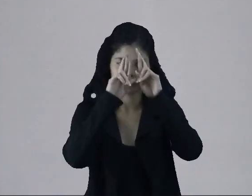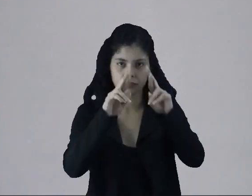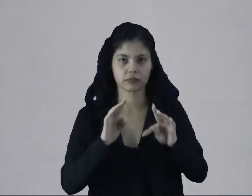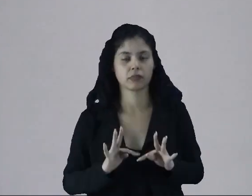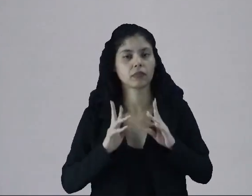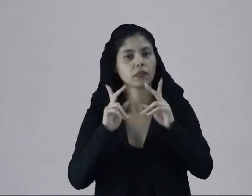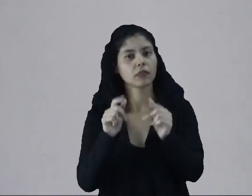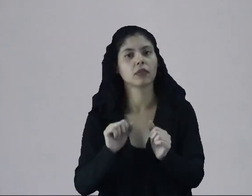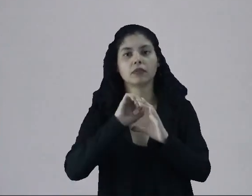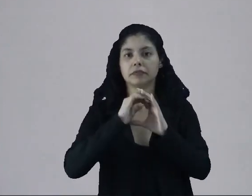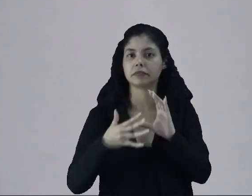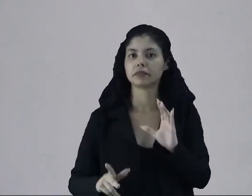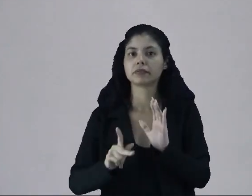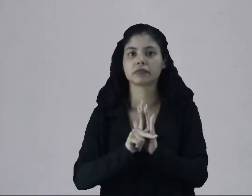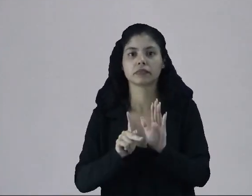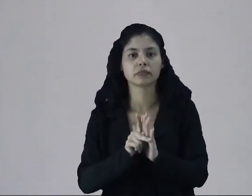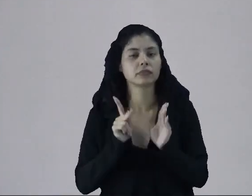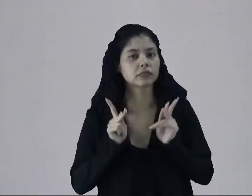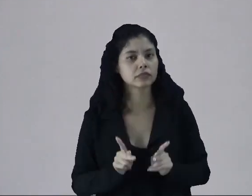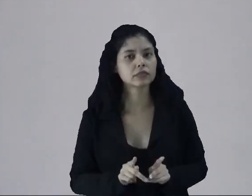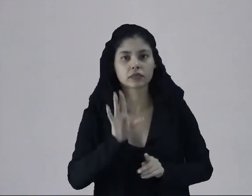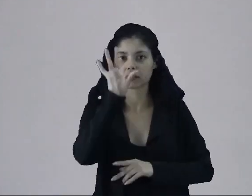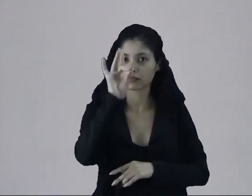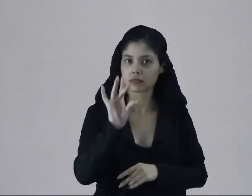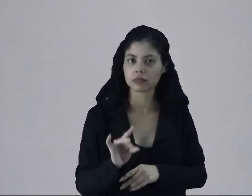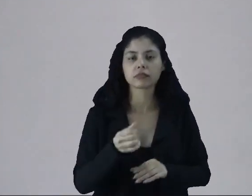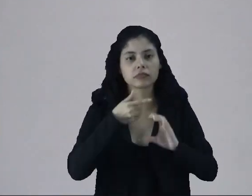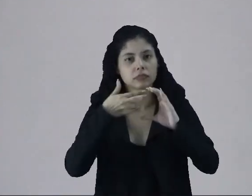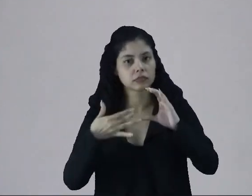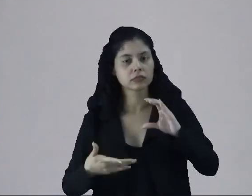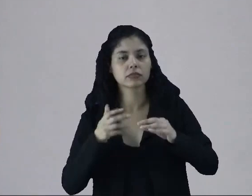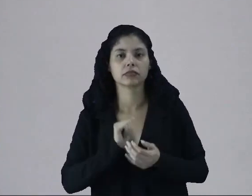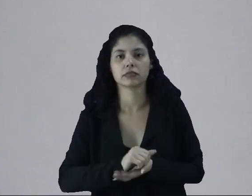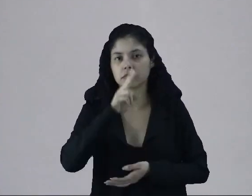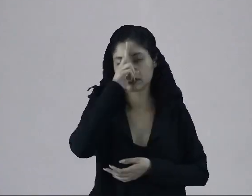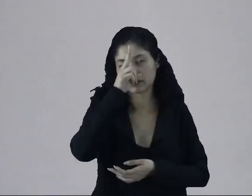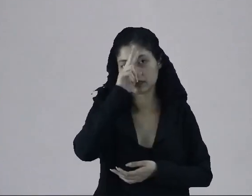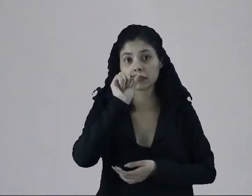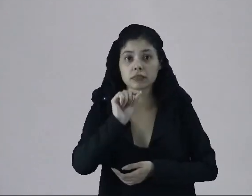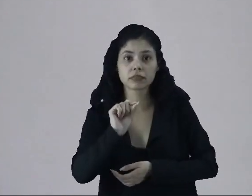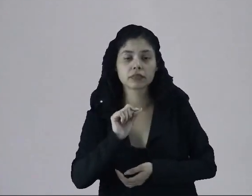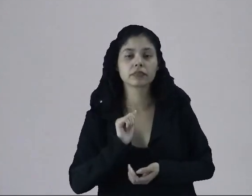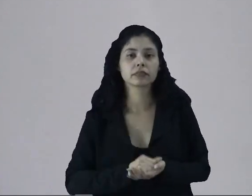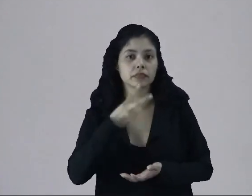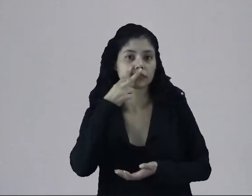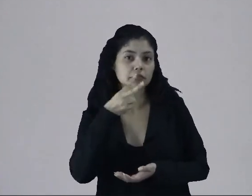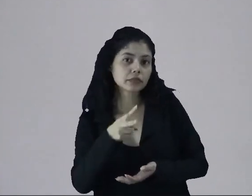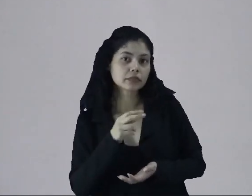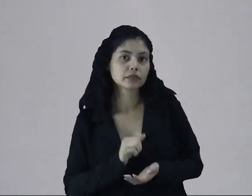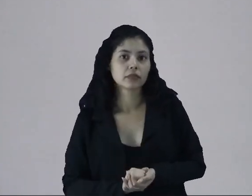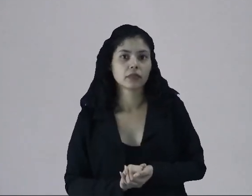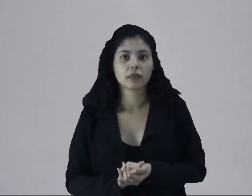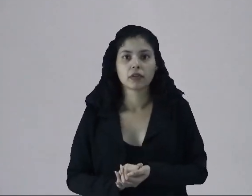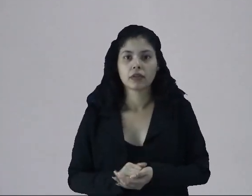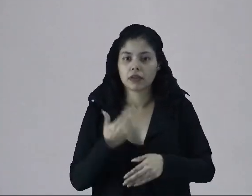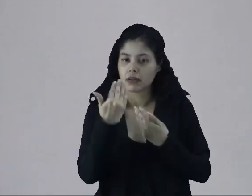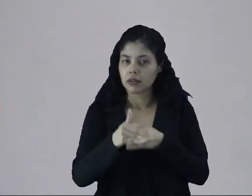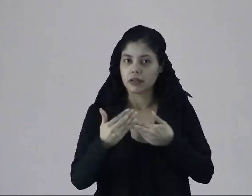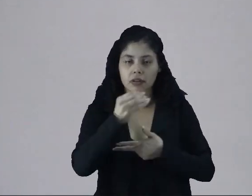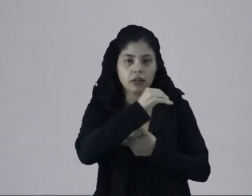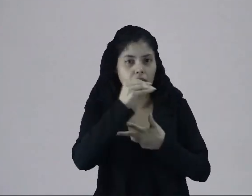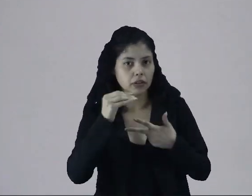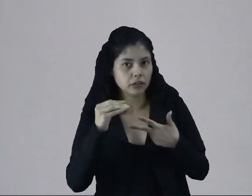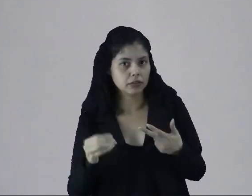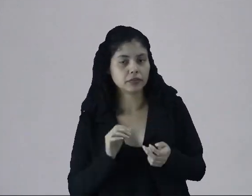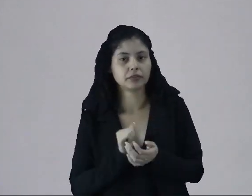todas as suas características e comportamentos, né, da espécie. Lembrando que quando a gente vai olhar lá para a prova do Enem e para o